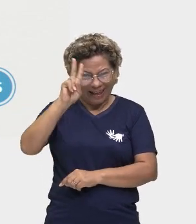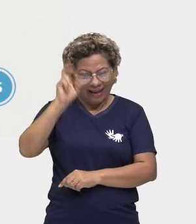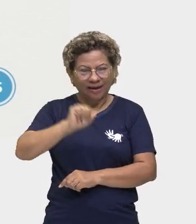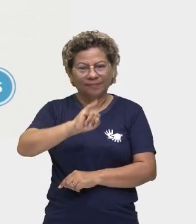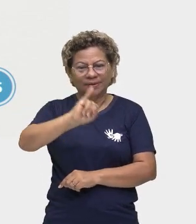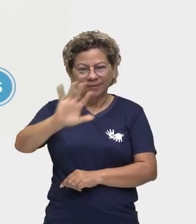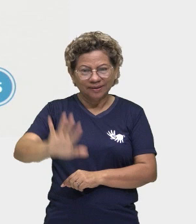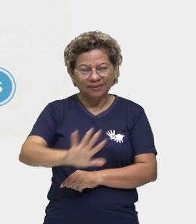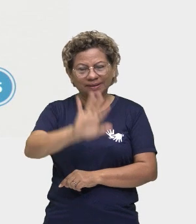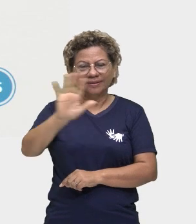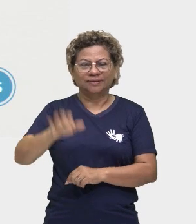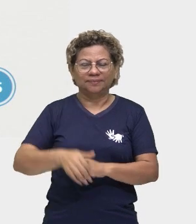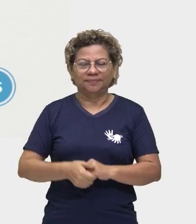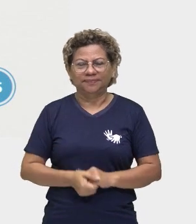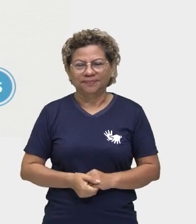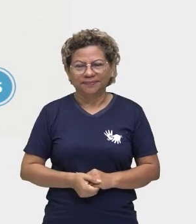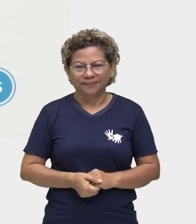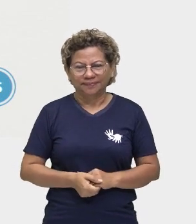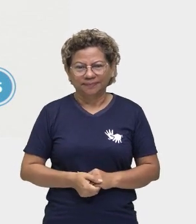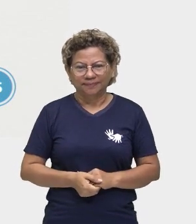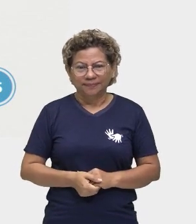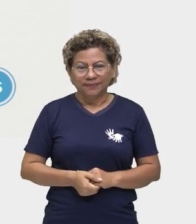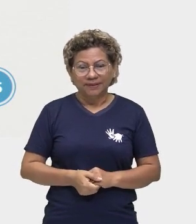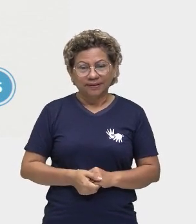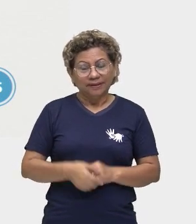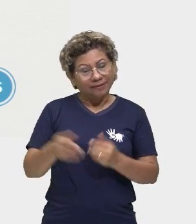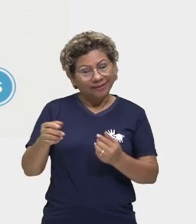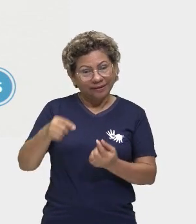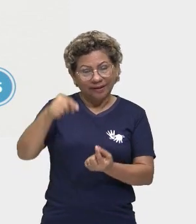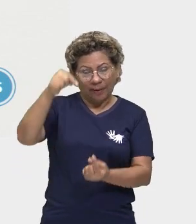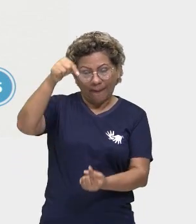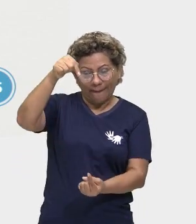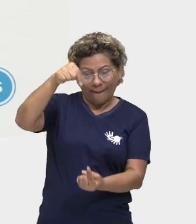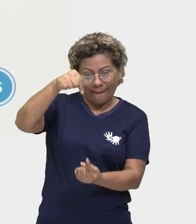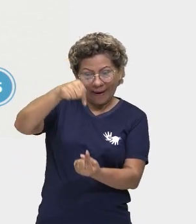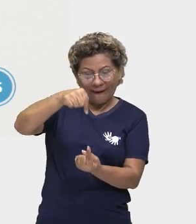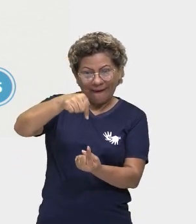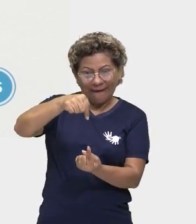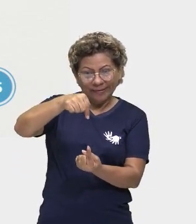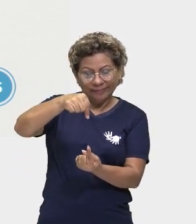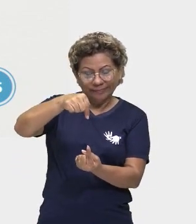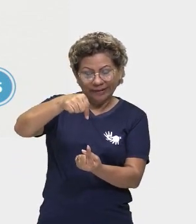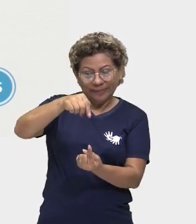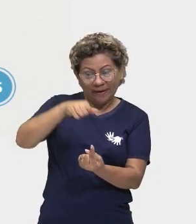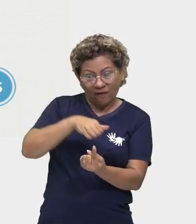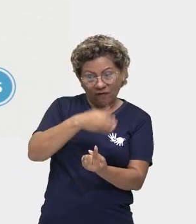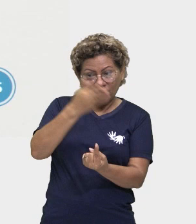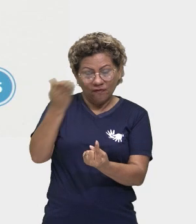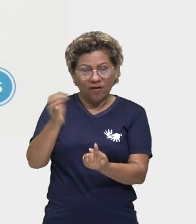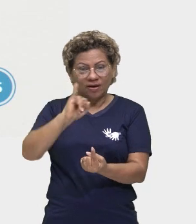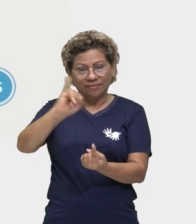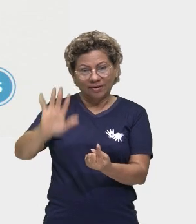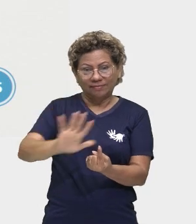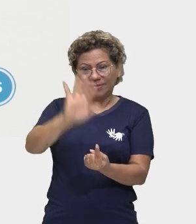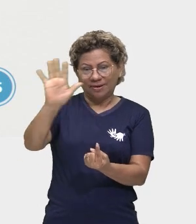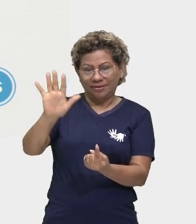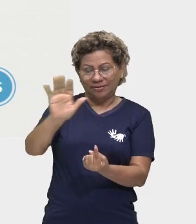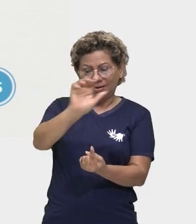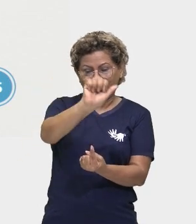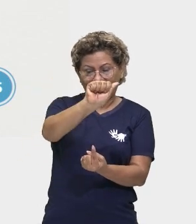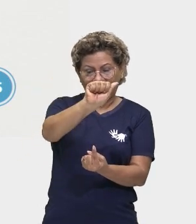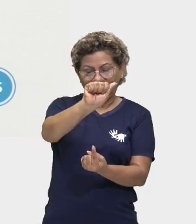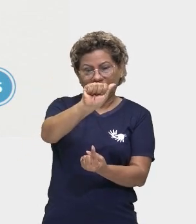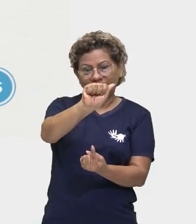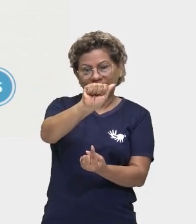aqui. Né? Se nós traçássemos um segmento AB, a gente podia observar que nem todos